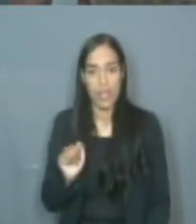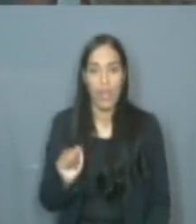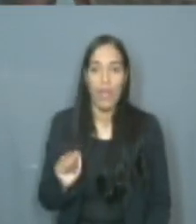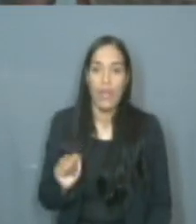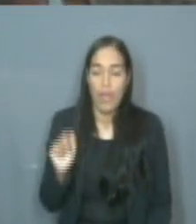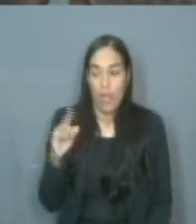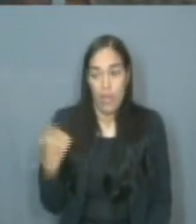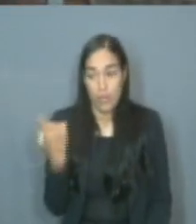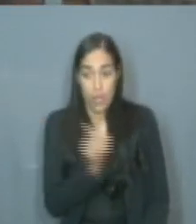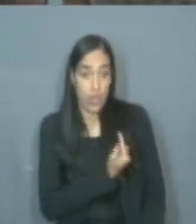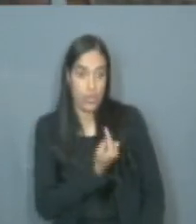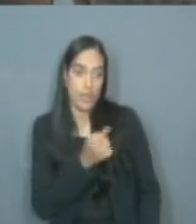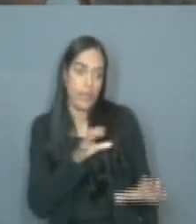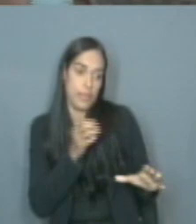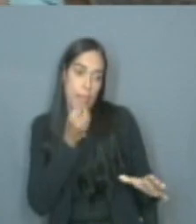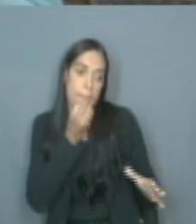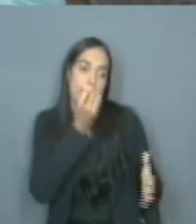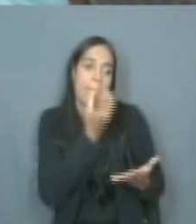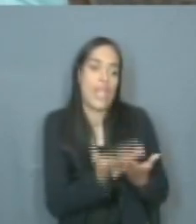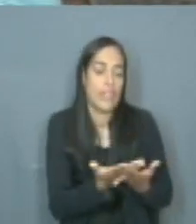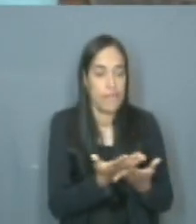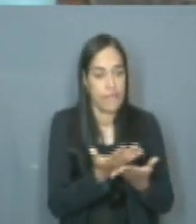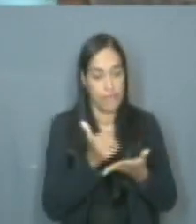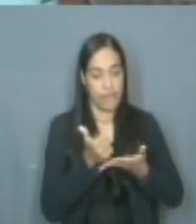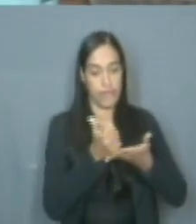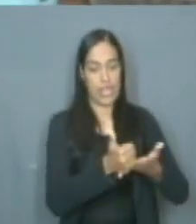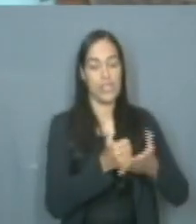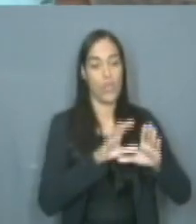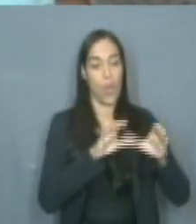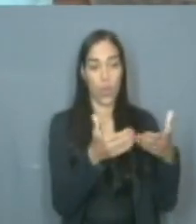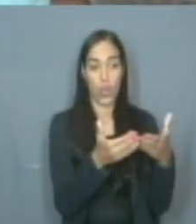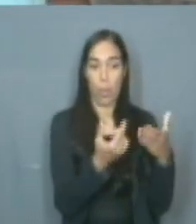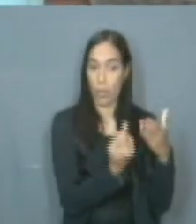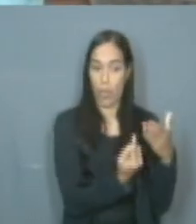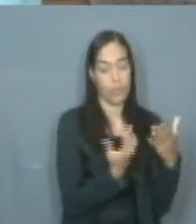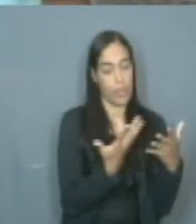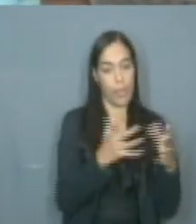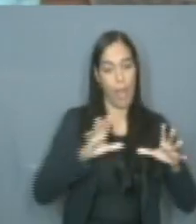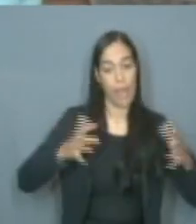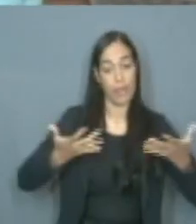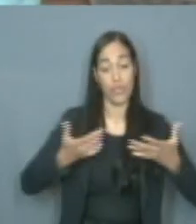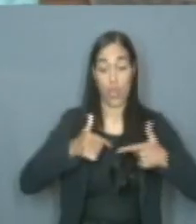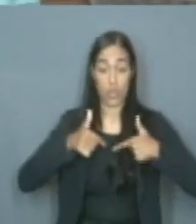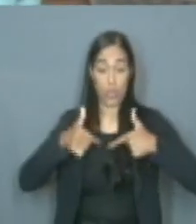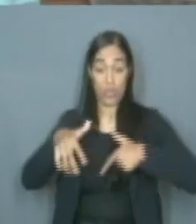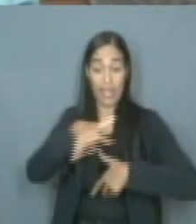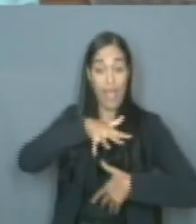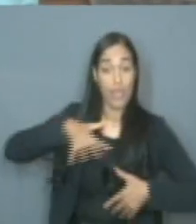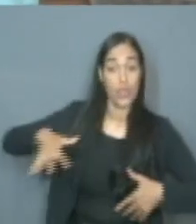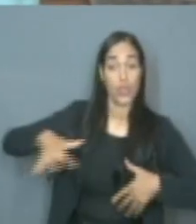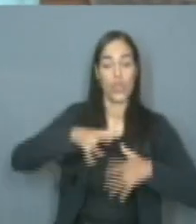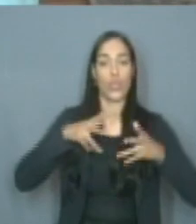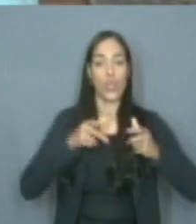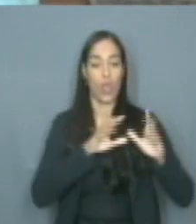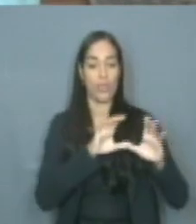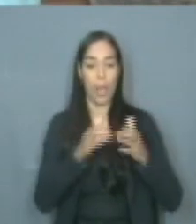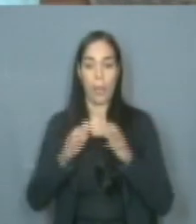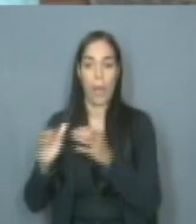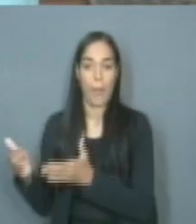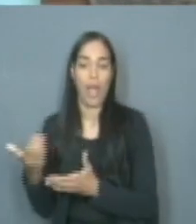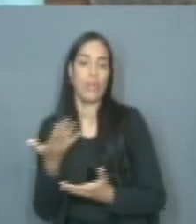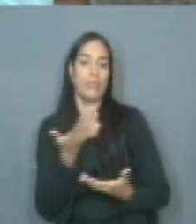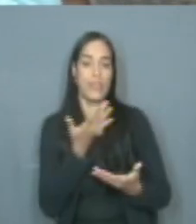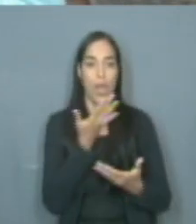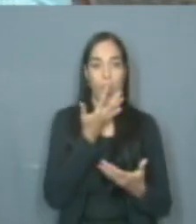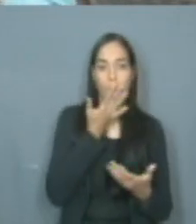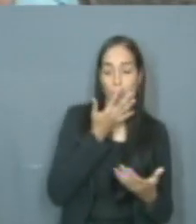estar privilegiando nenhum grupo. Nós somos vereadores da cidade do Recife e nós estamos aqui para lutar por todas as pessoas, independente da sua cor,